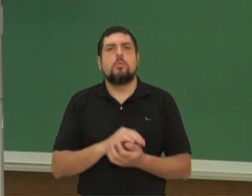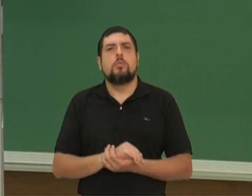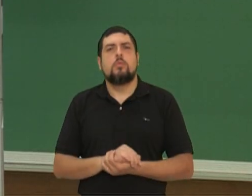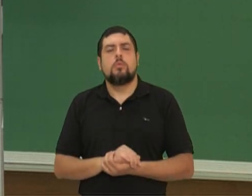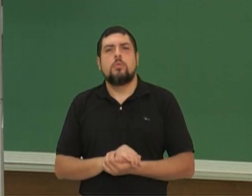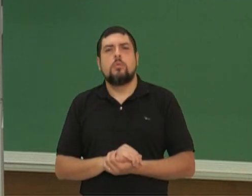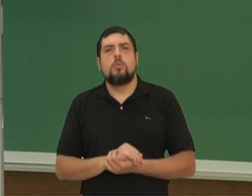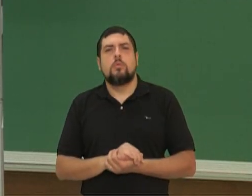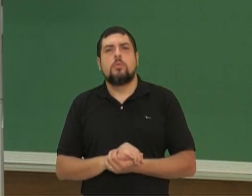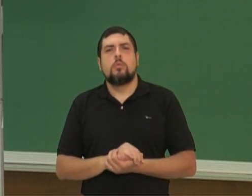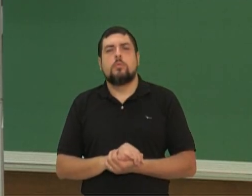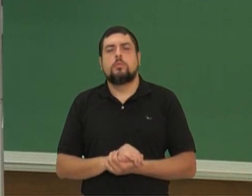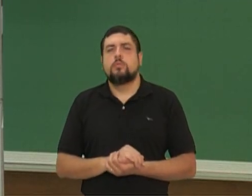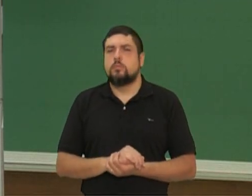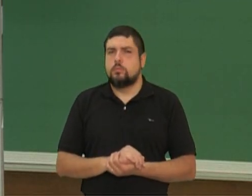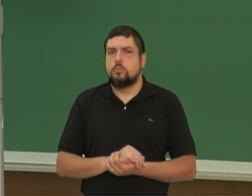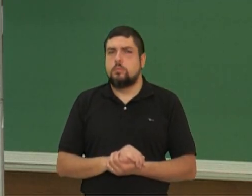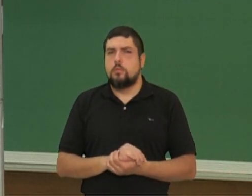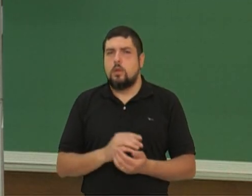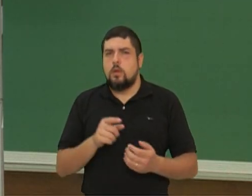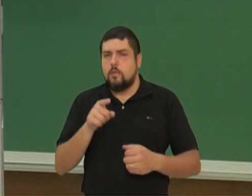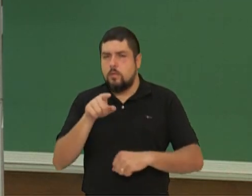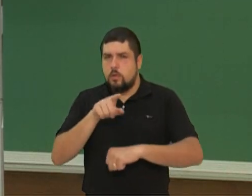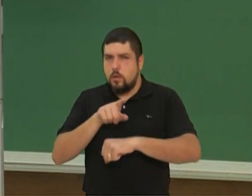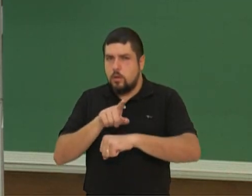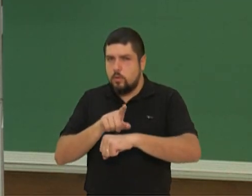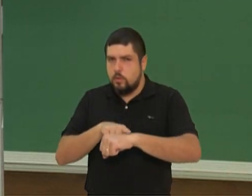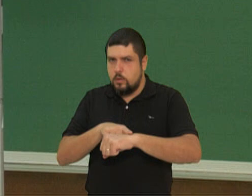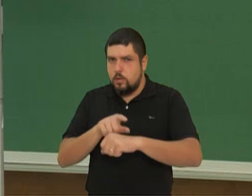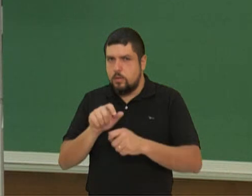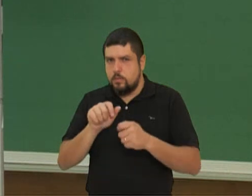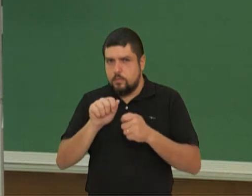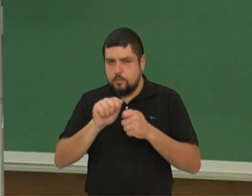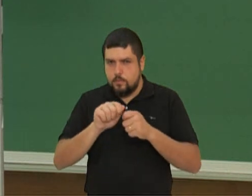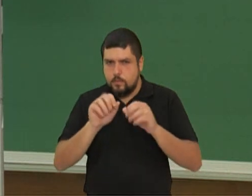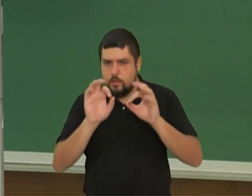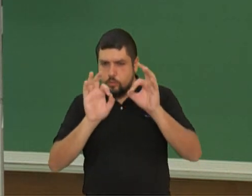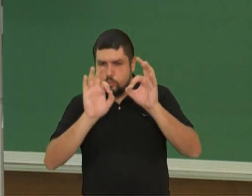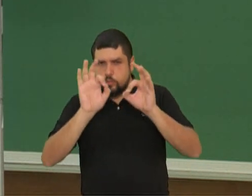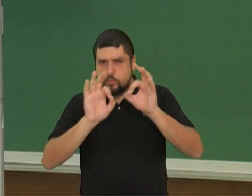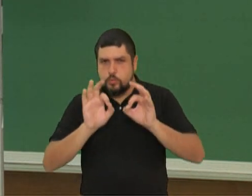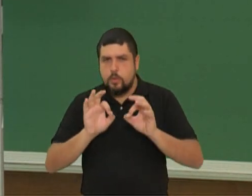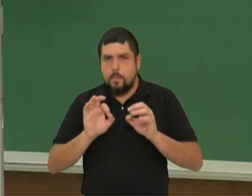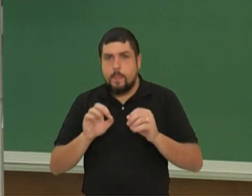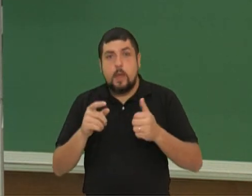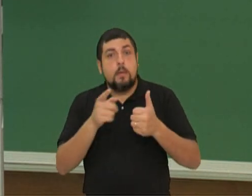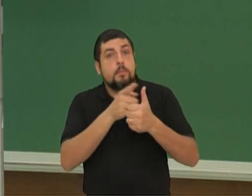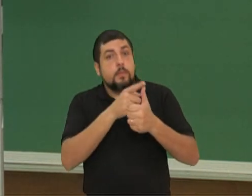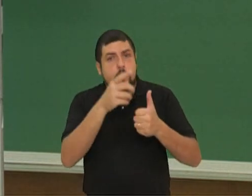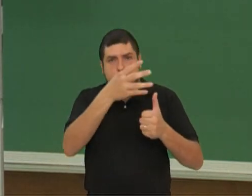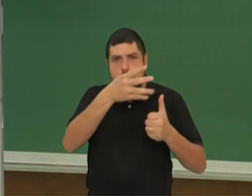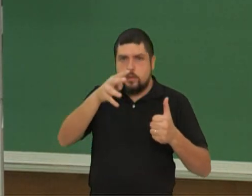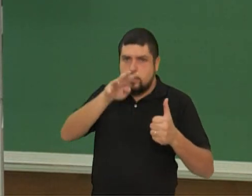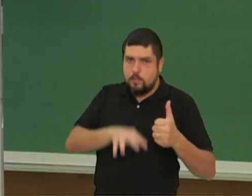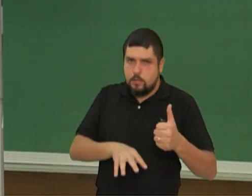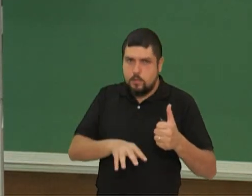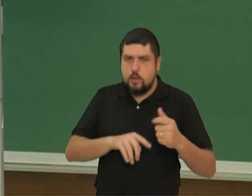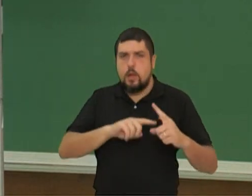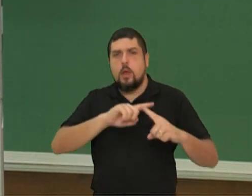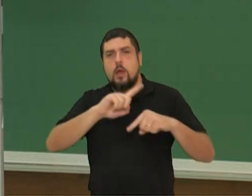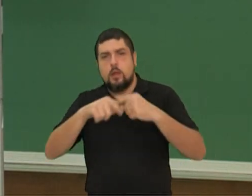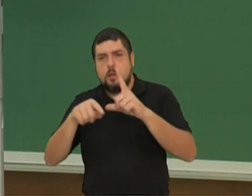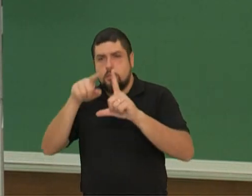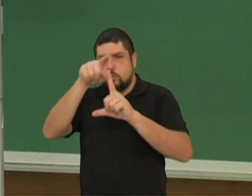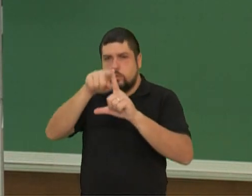função? Você vai ter um tempinho para fazer. Lembra? Monta a tabela. A partir da tabela, você já consegue desenhar